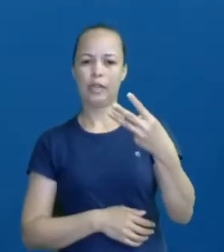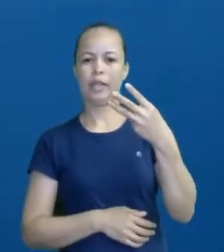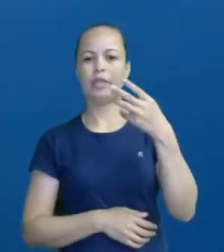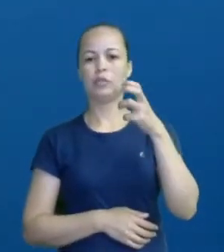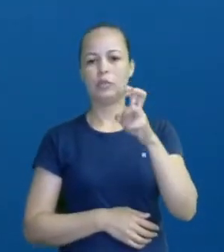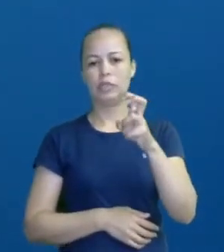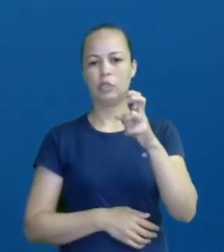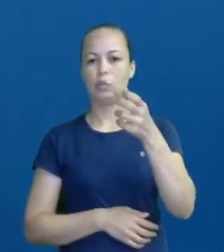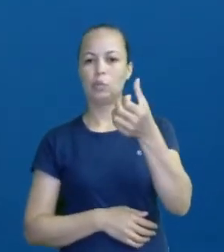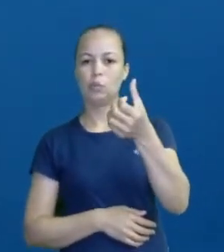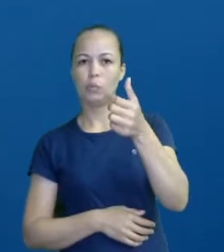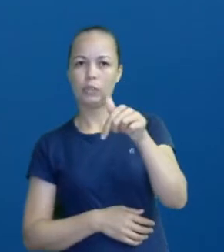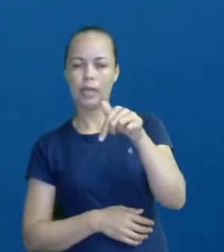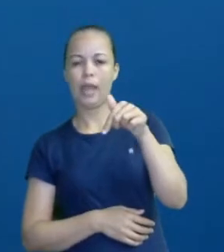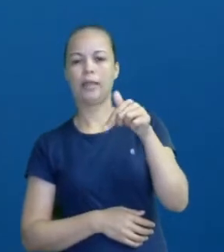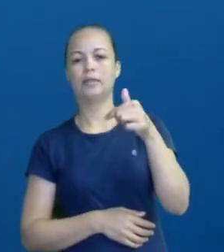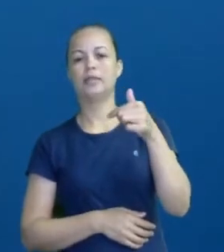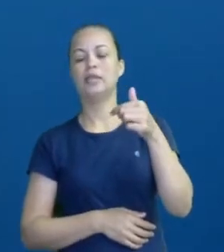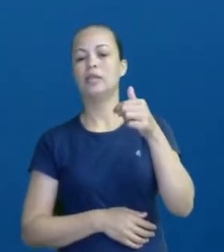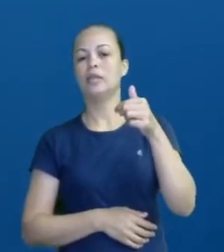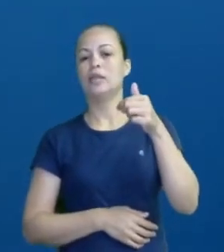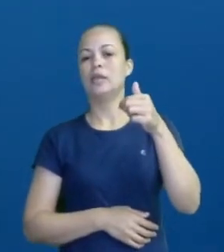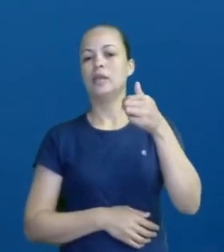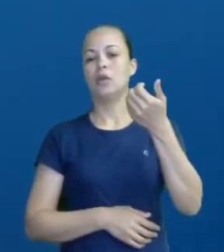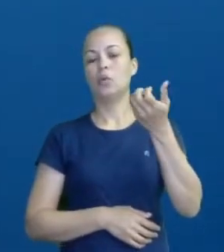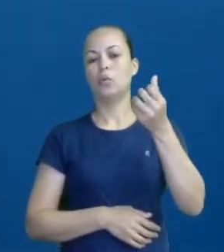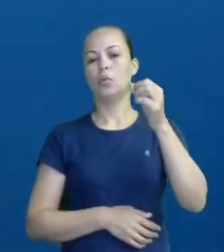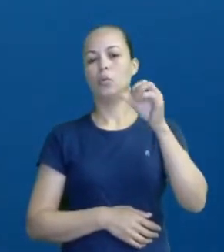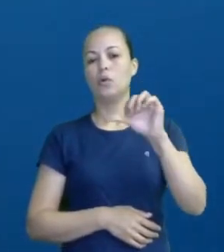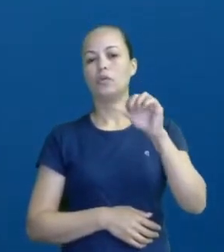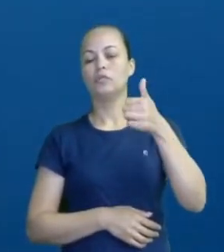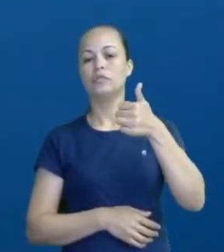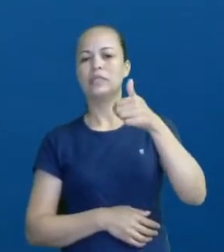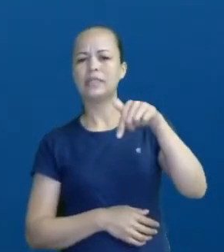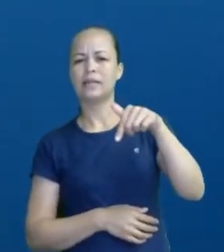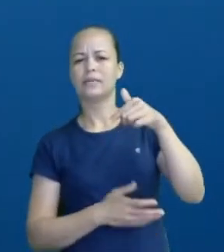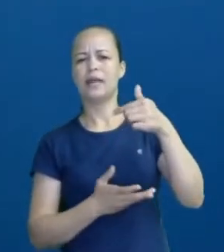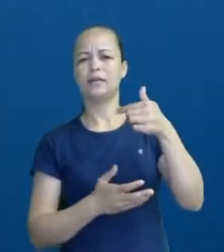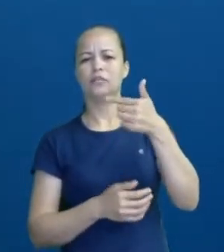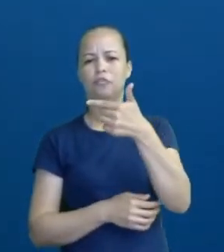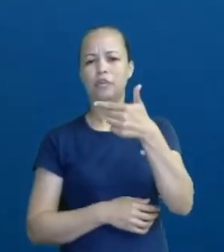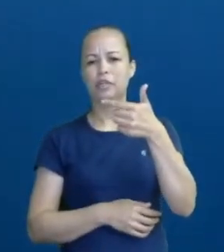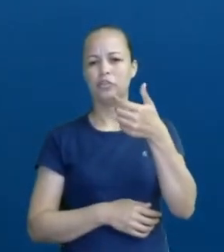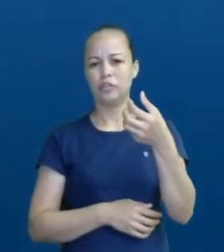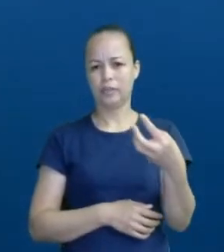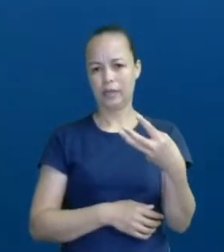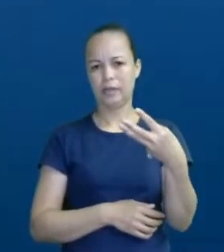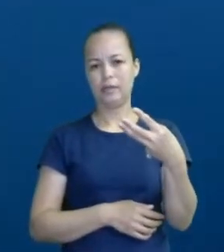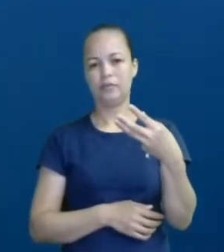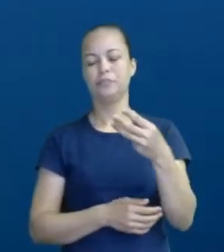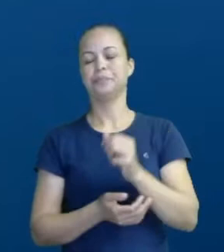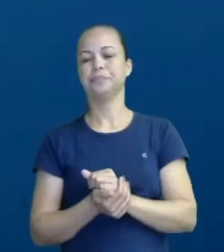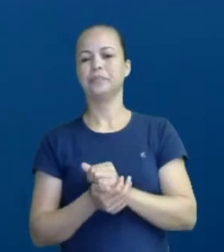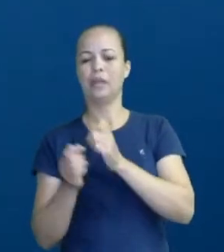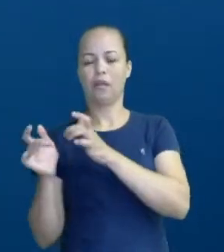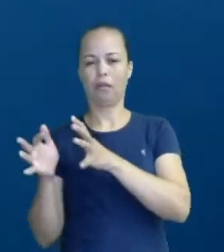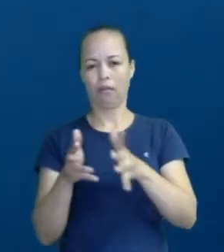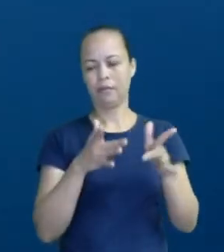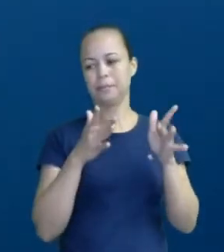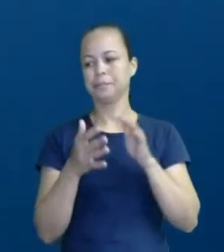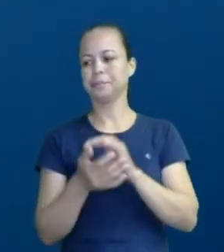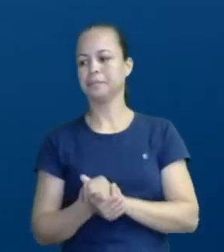o 7, o 11, o 13, o 17, o 23 e por aí vai, tá